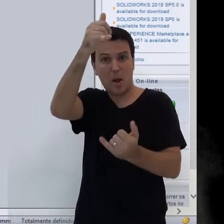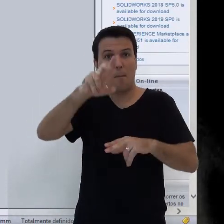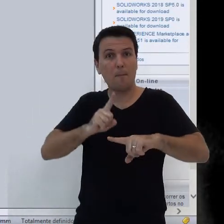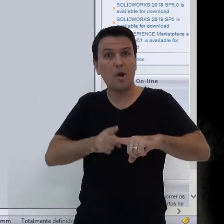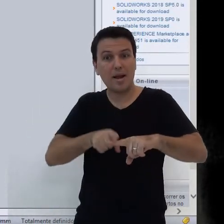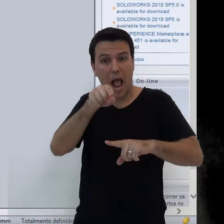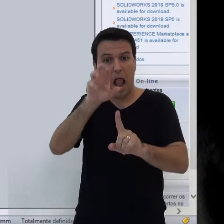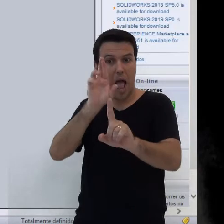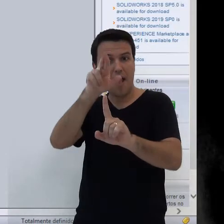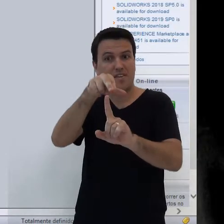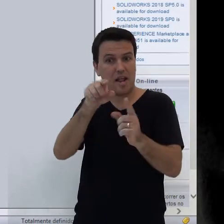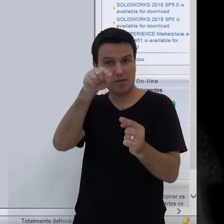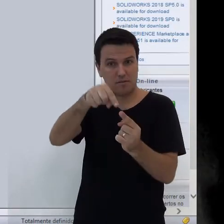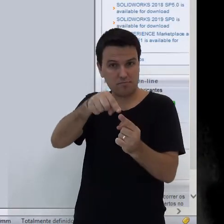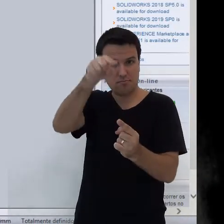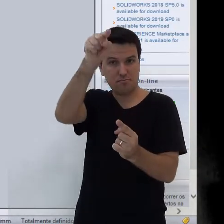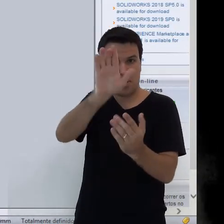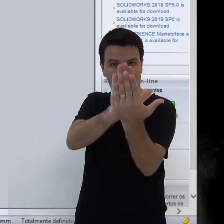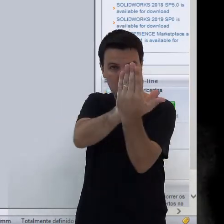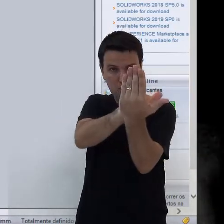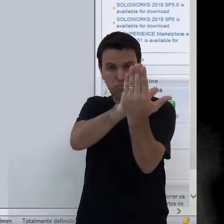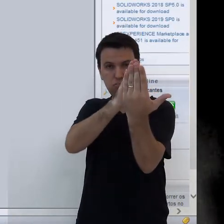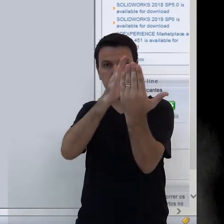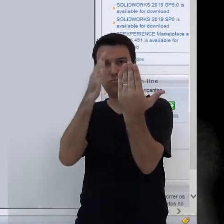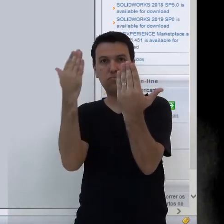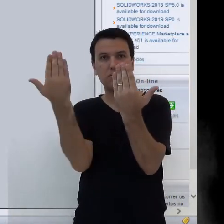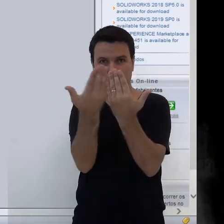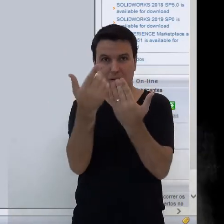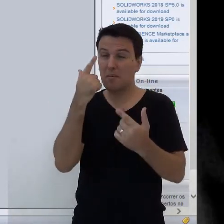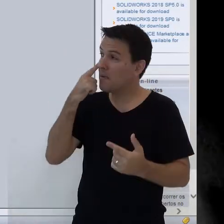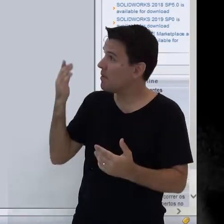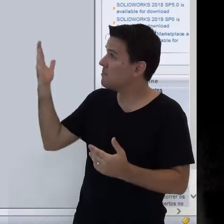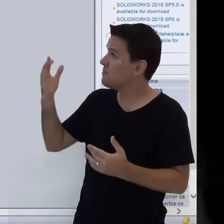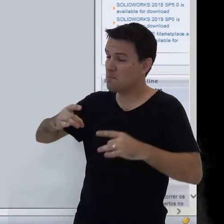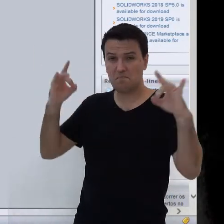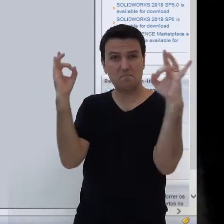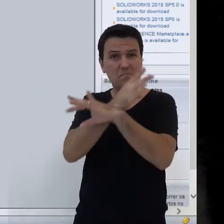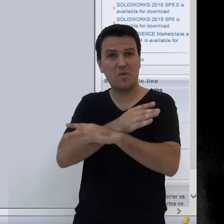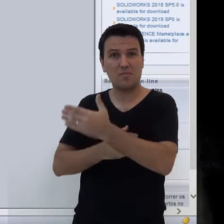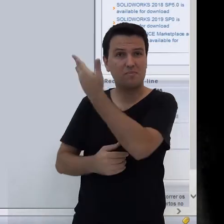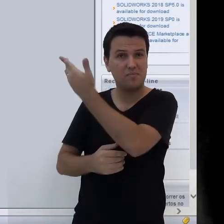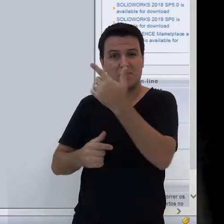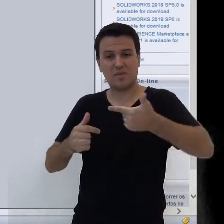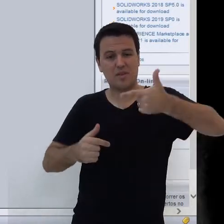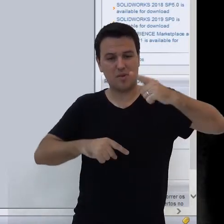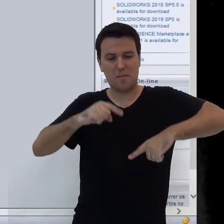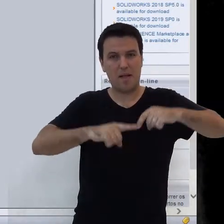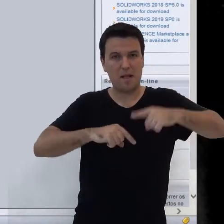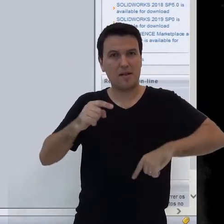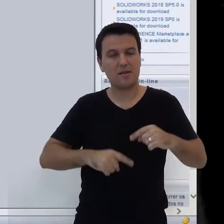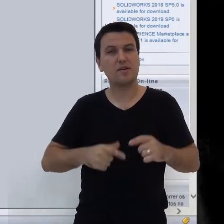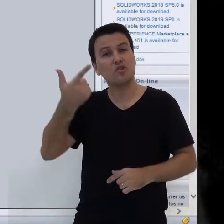que essa figura gire. Pronto. Confirma. Está pronta a esfera, a nossa segunda peça.